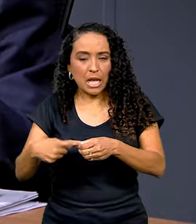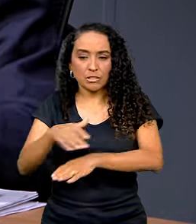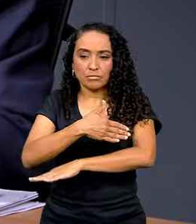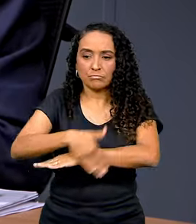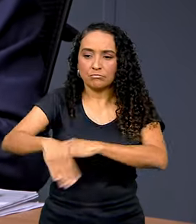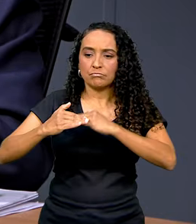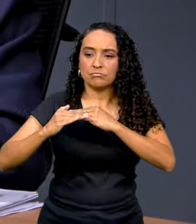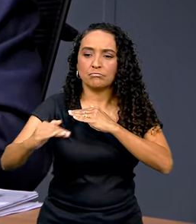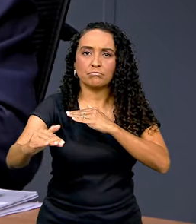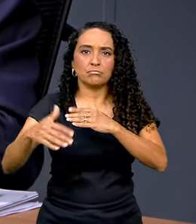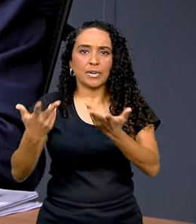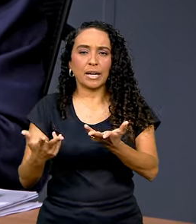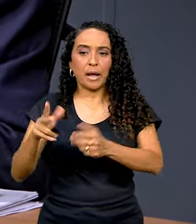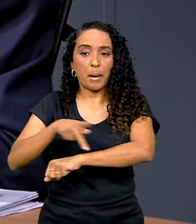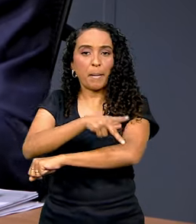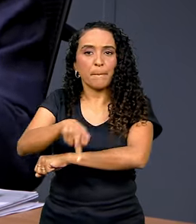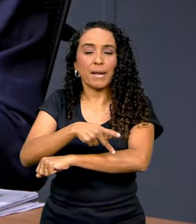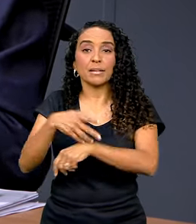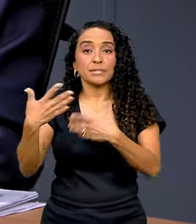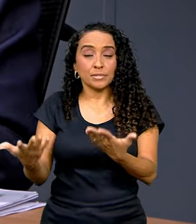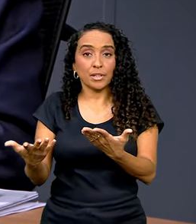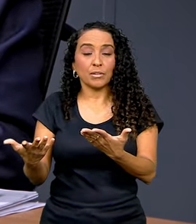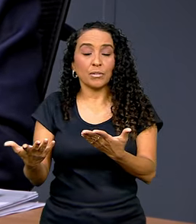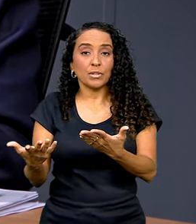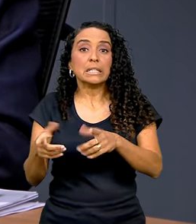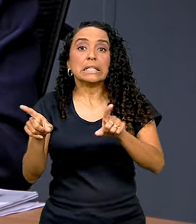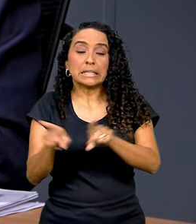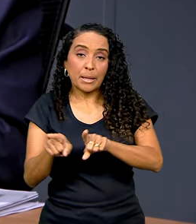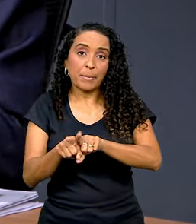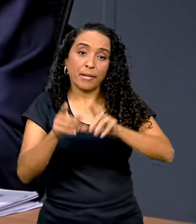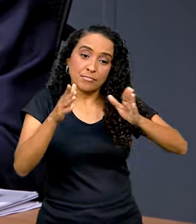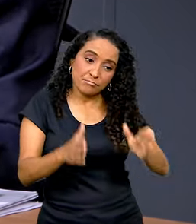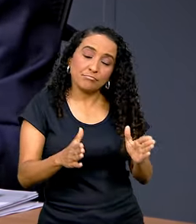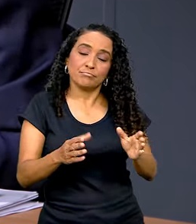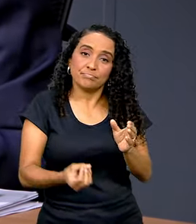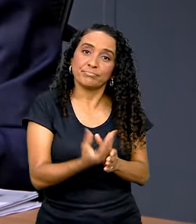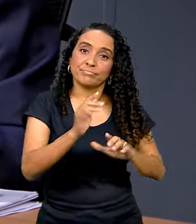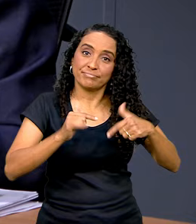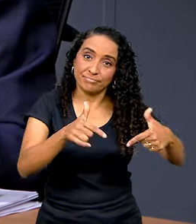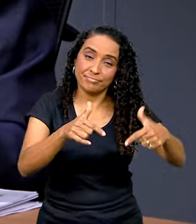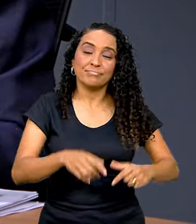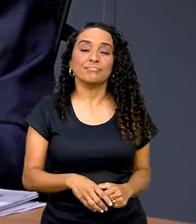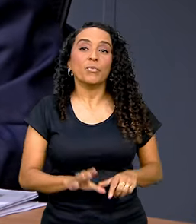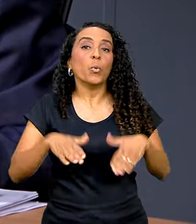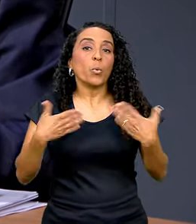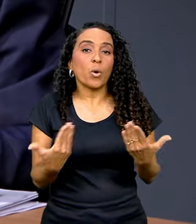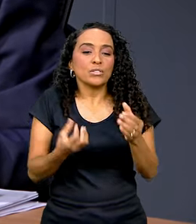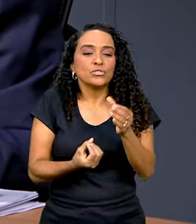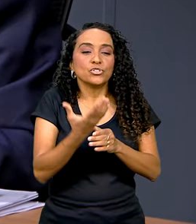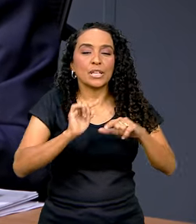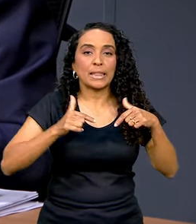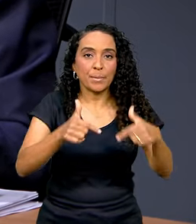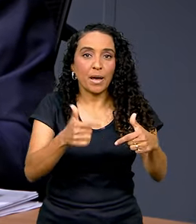é um asfalto um calçamento é uma praça ou seja e também a geração de emprego e quando